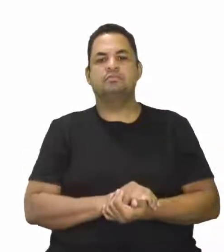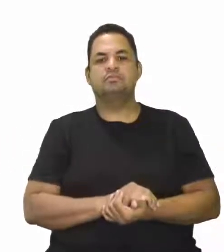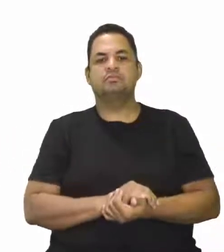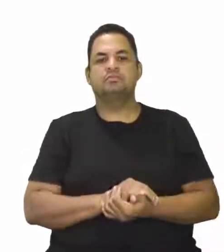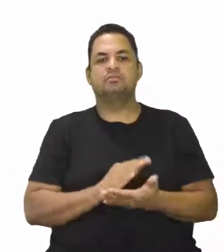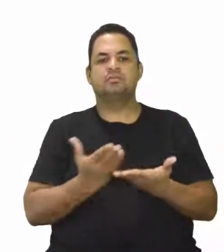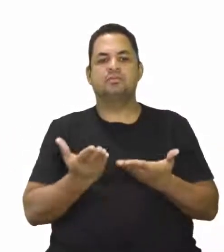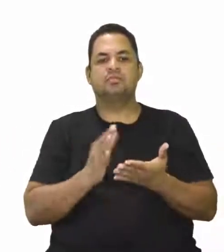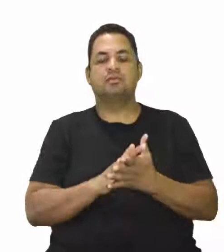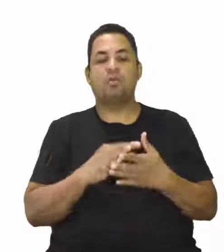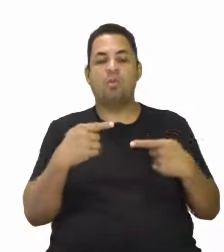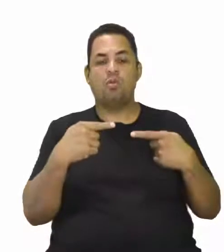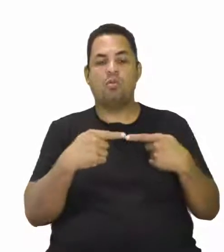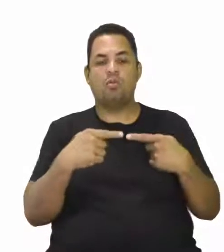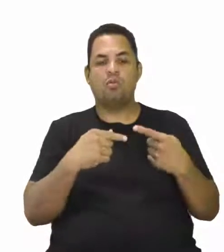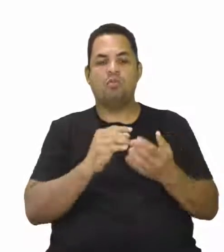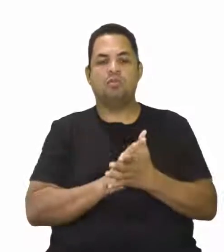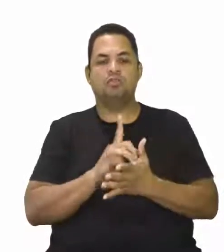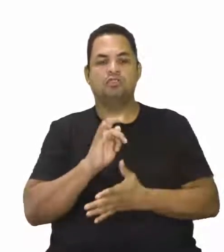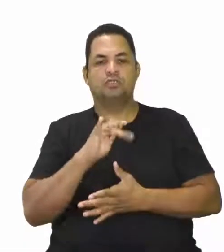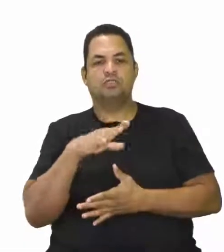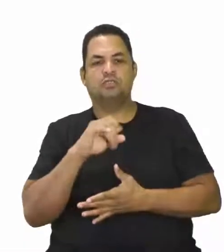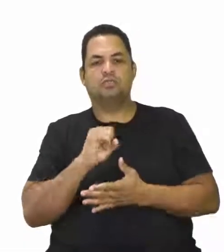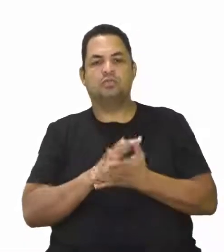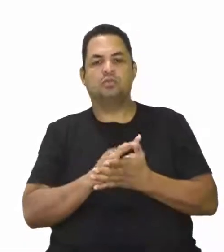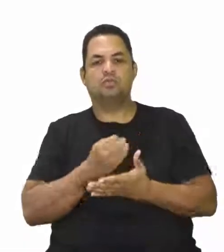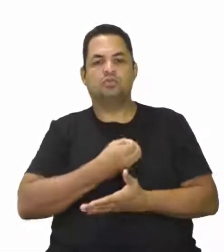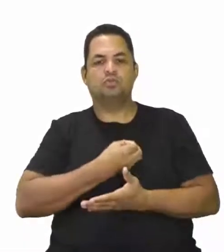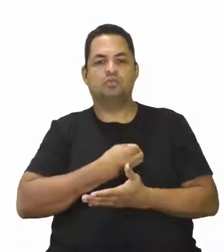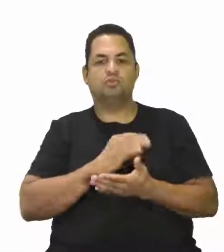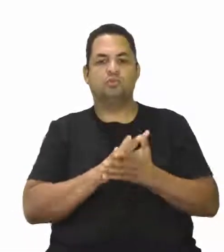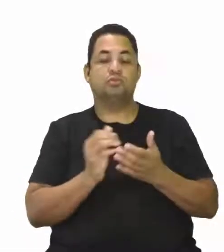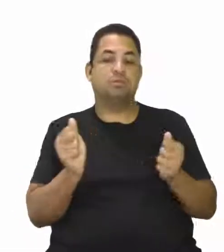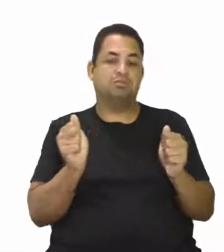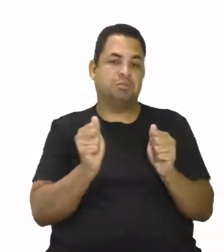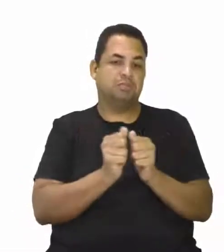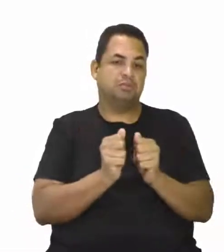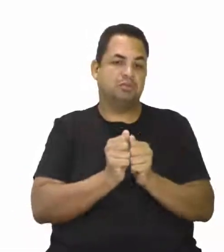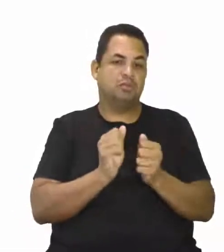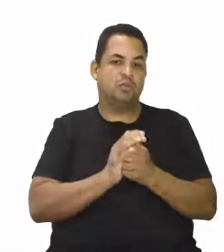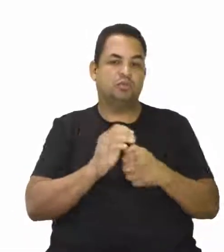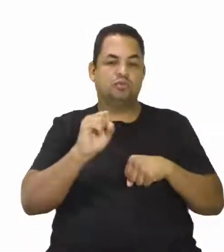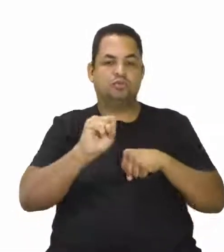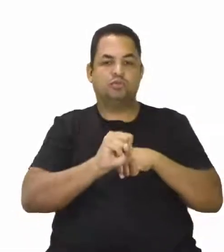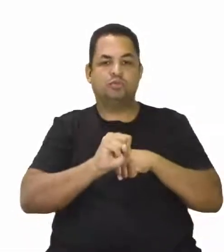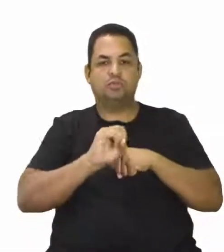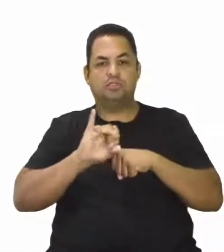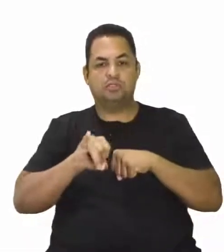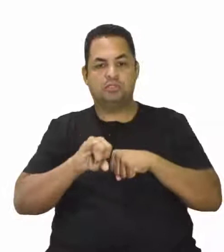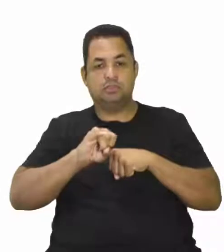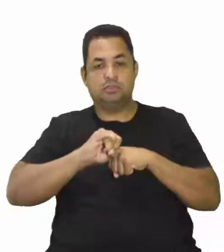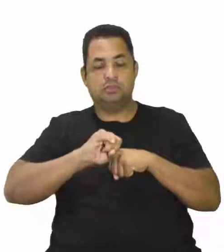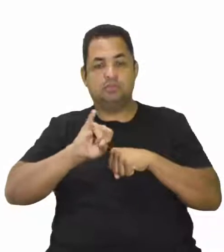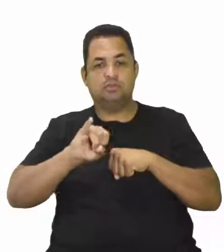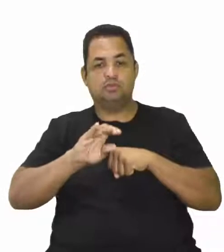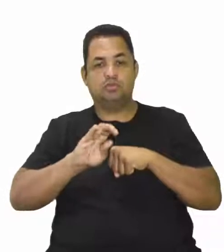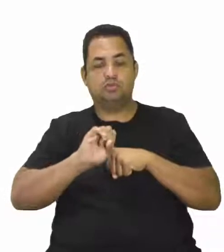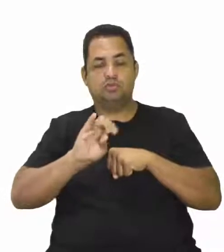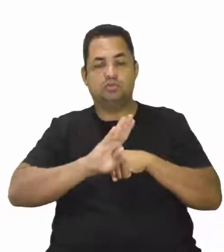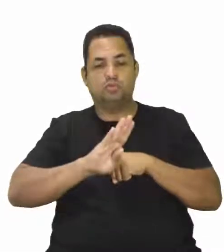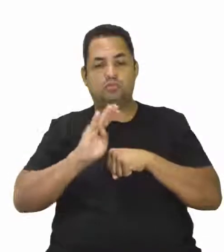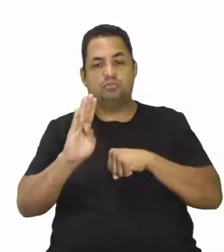eles irão concordar em gênero e número com o substantivo a qual acompanham. E eles atuam